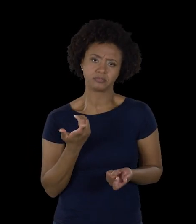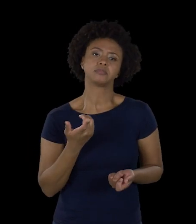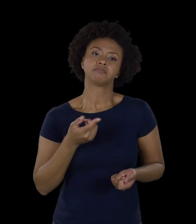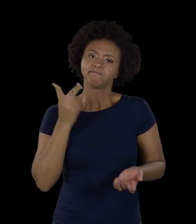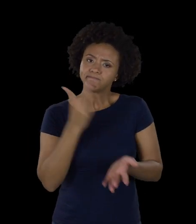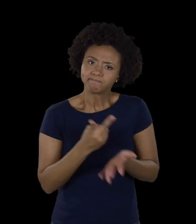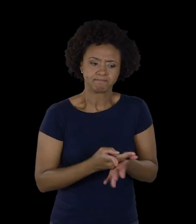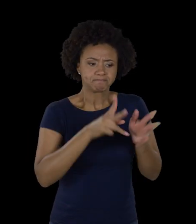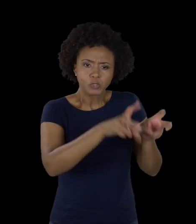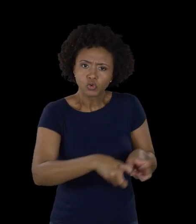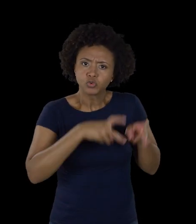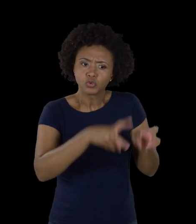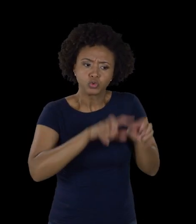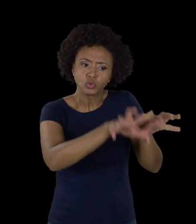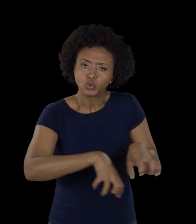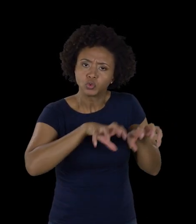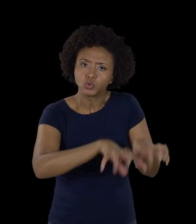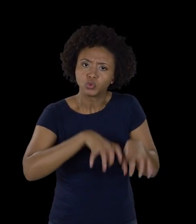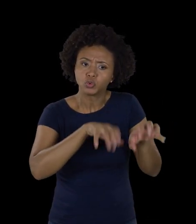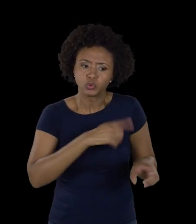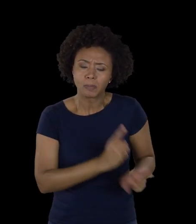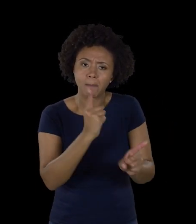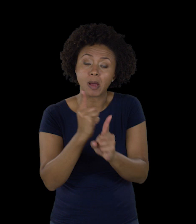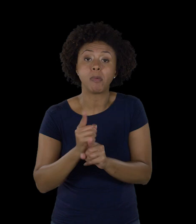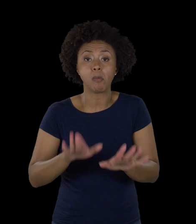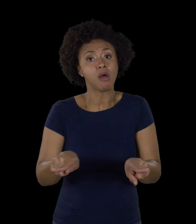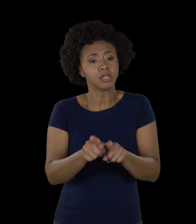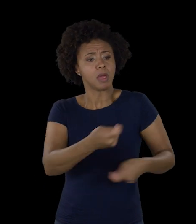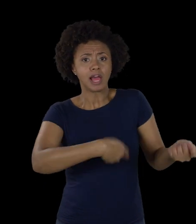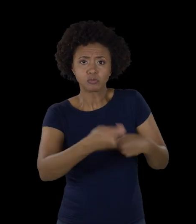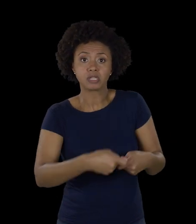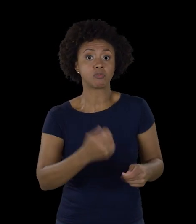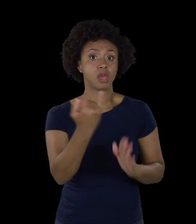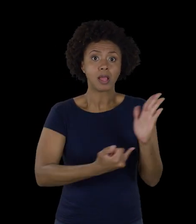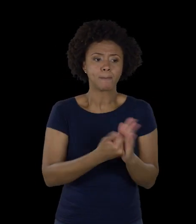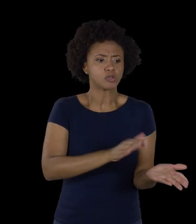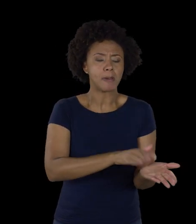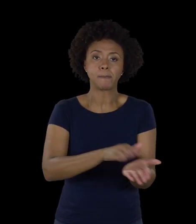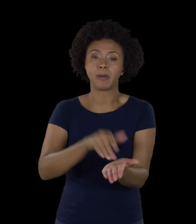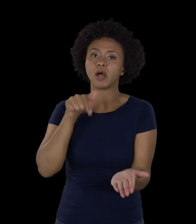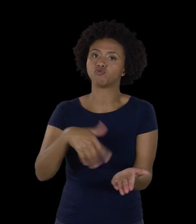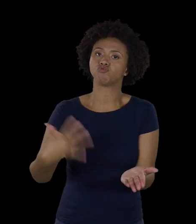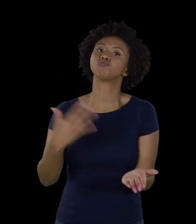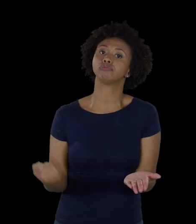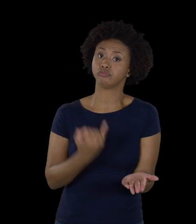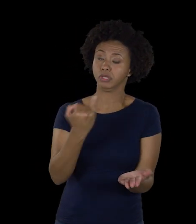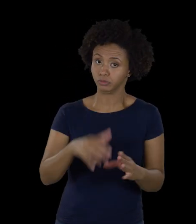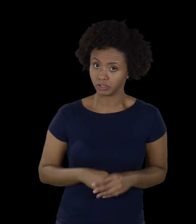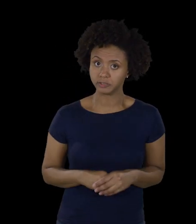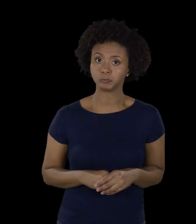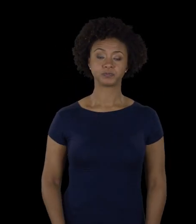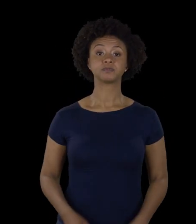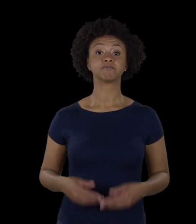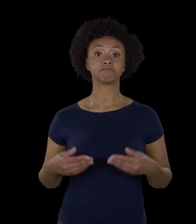do ouro e a exploração, mas, sobretudo, toda a administração, cobrar impostos era fundamental. E